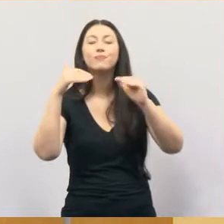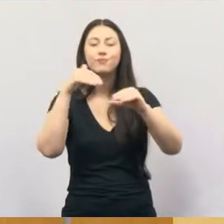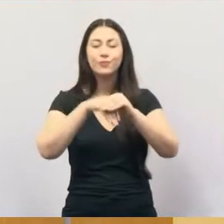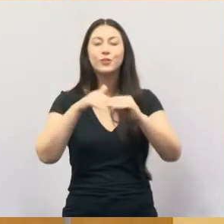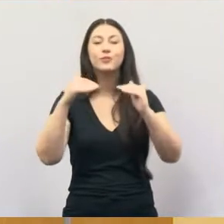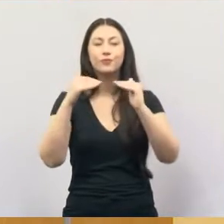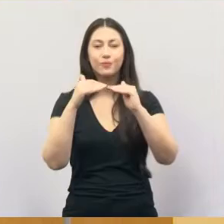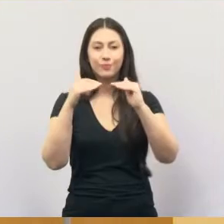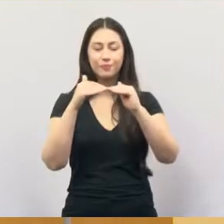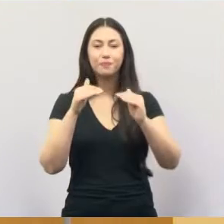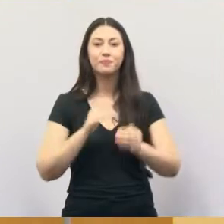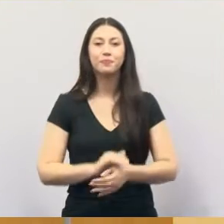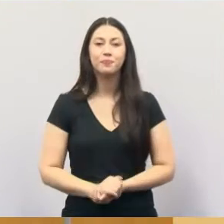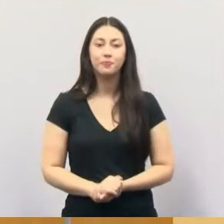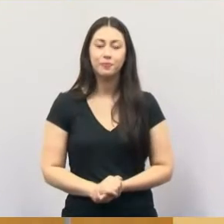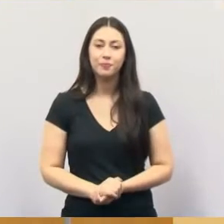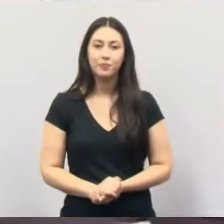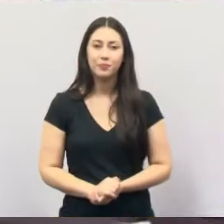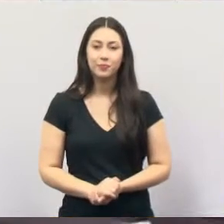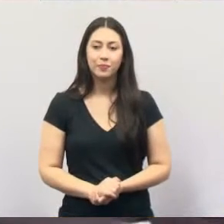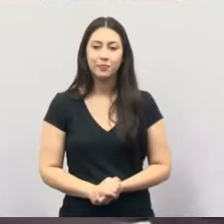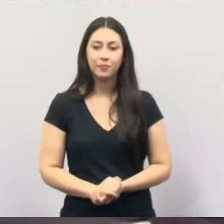será favorável.